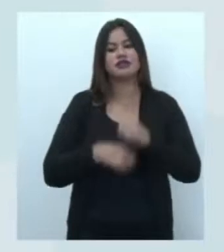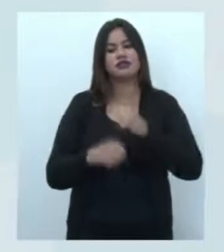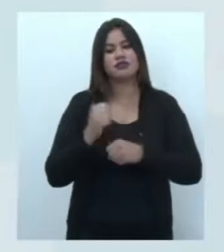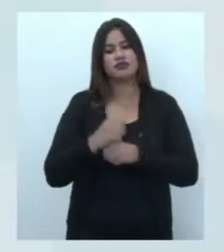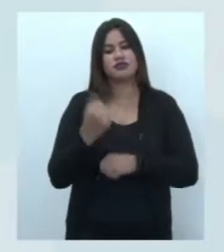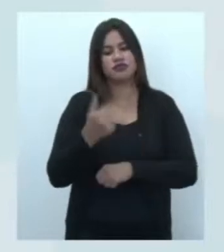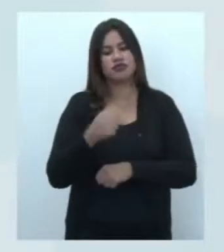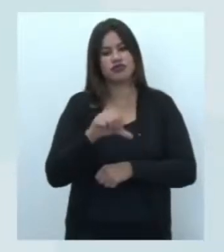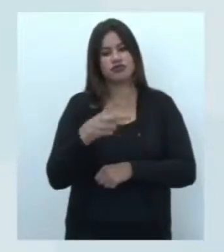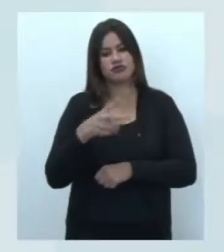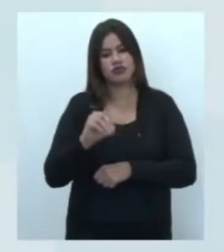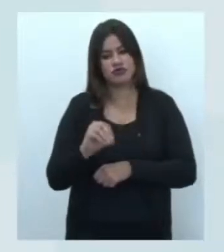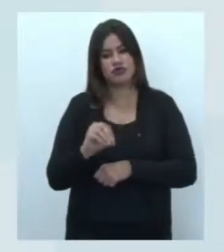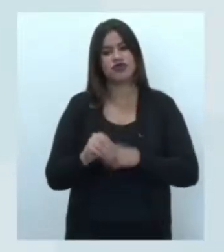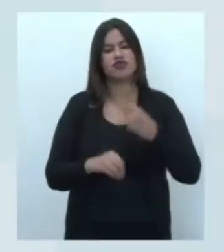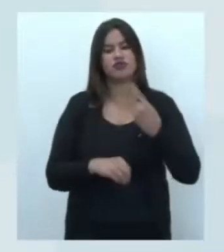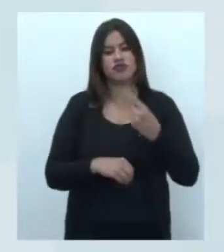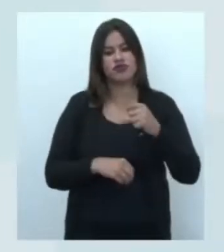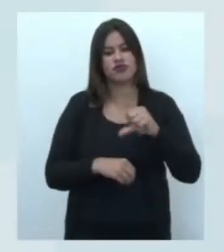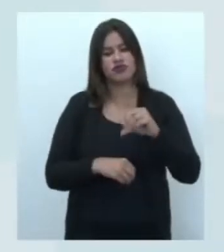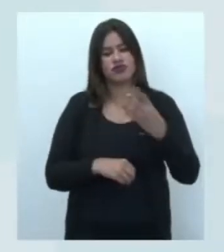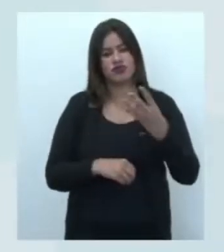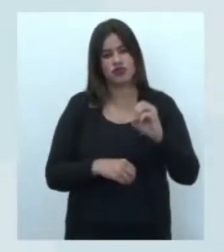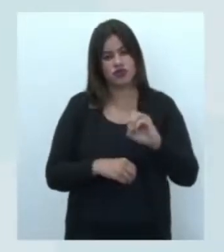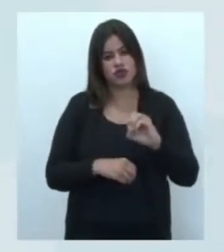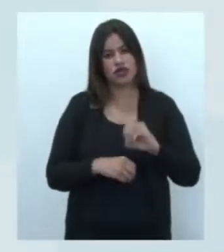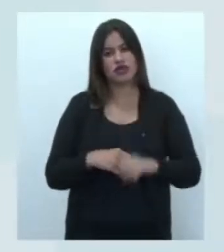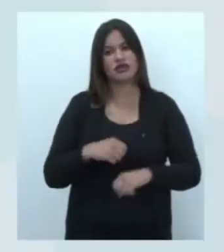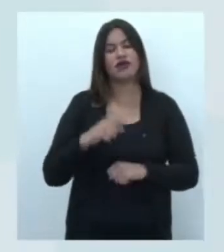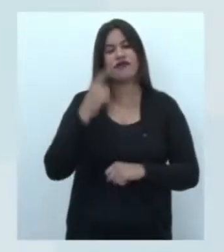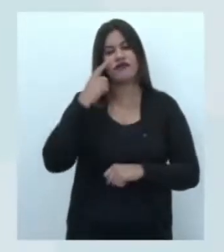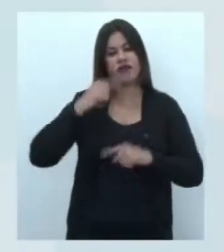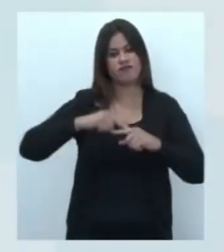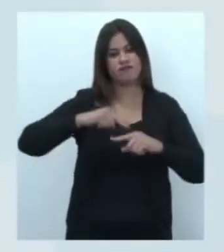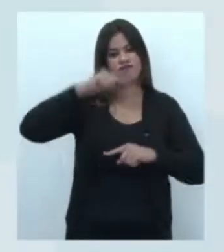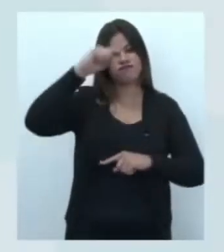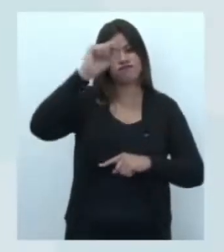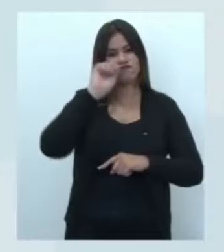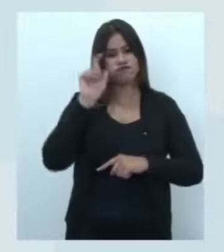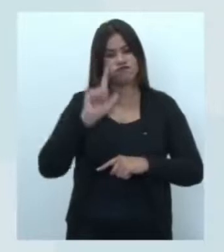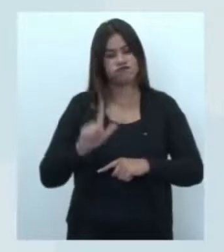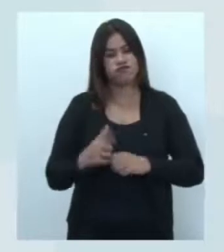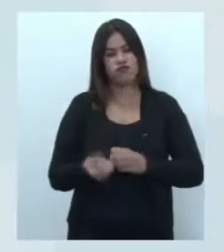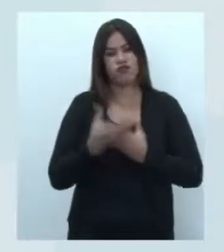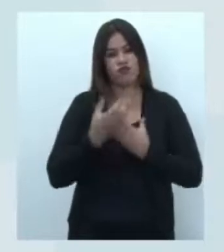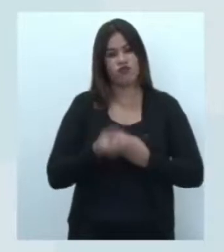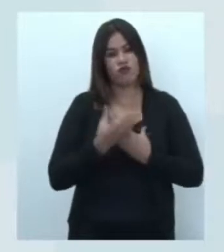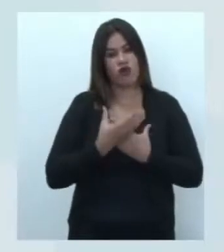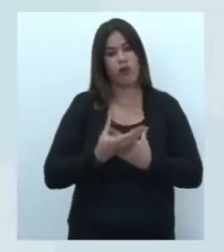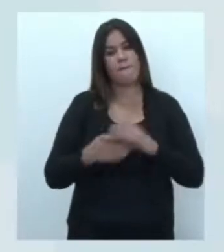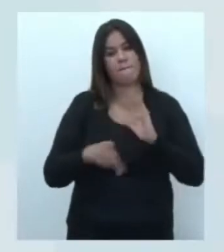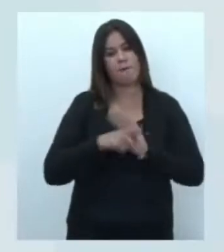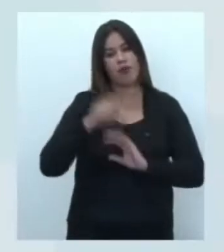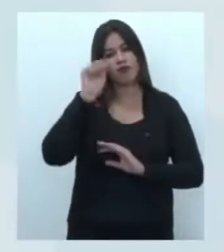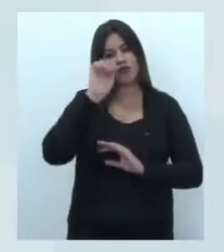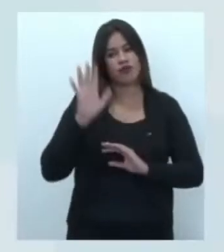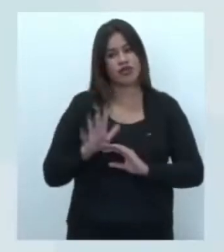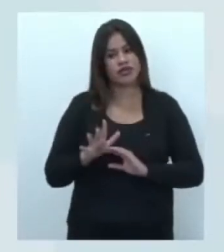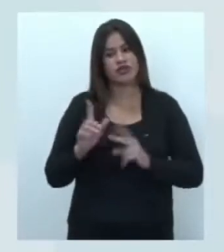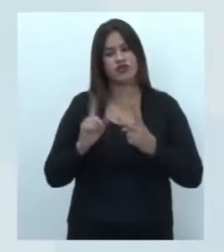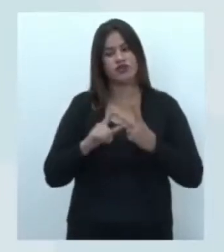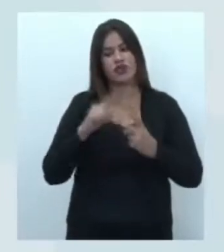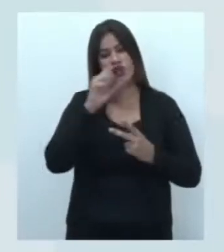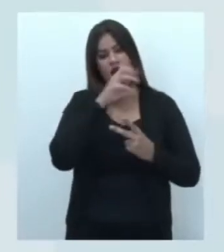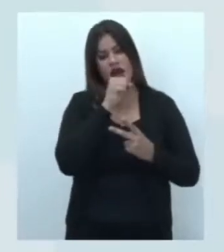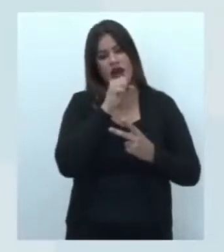1920 e 1940. Nós temos na cor azul, né, os dados representativos do Brasil, no laranja o São